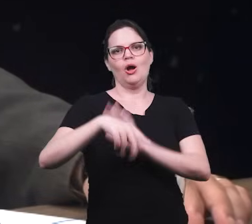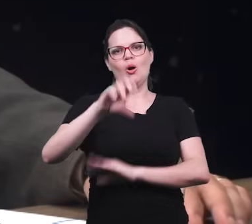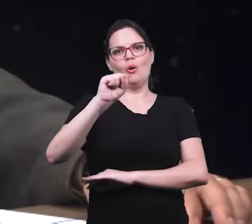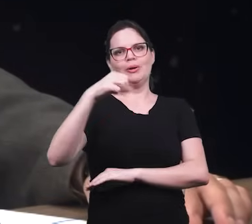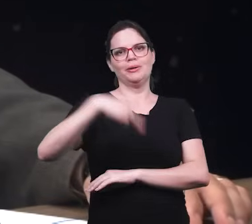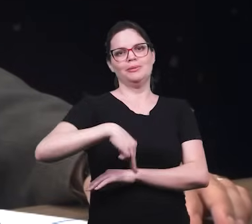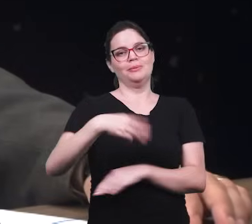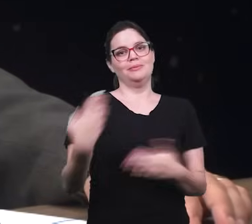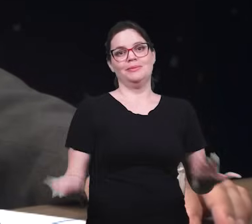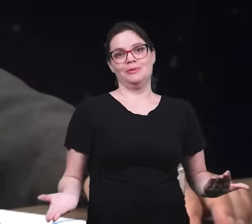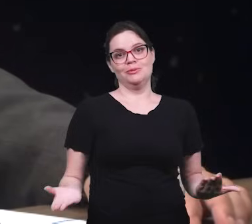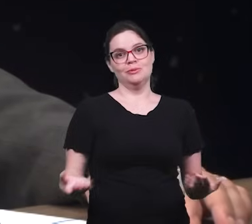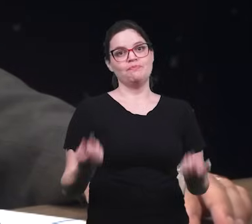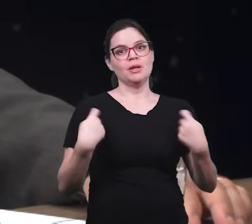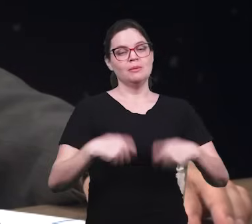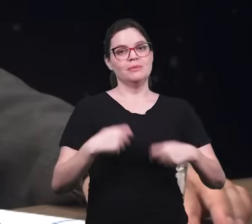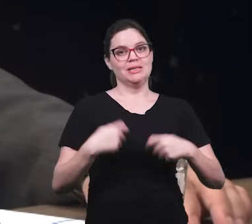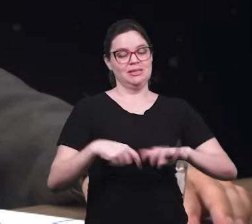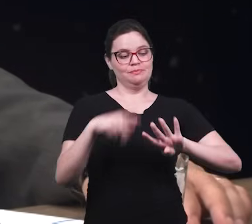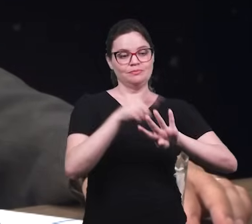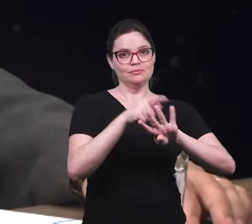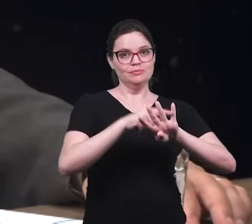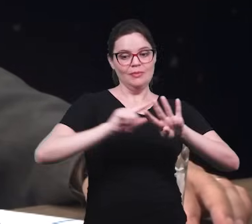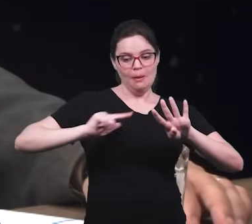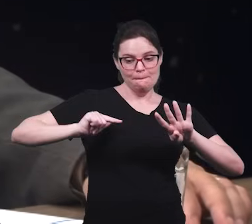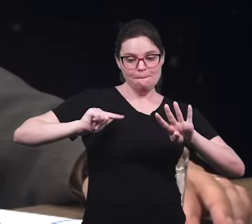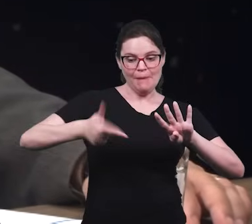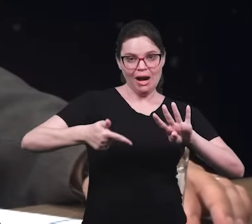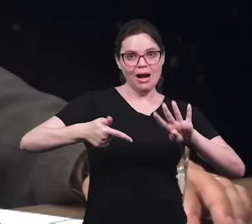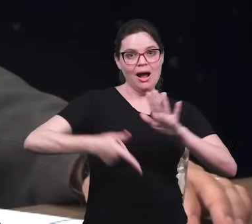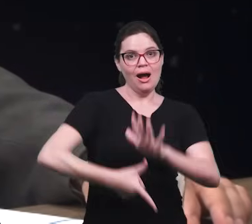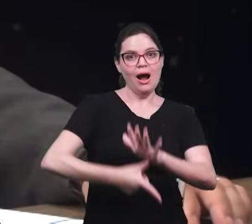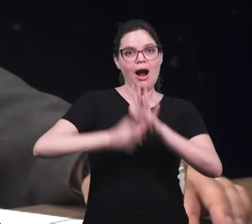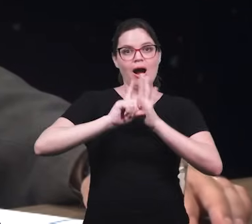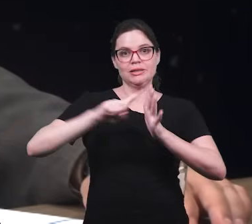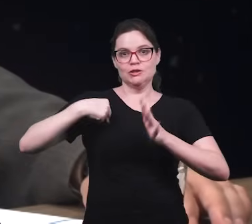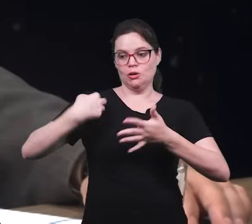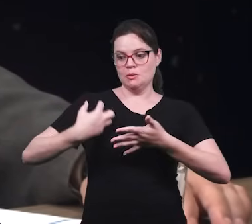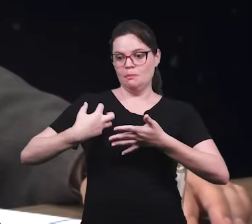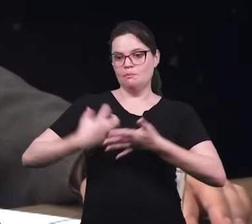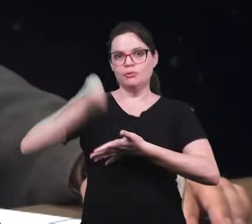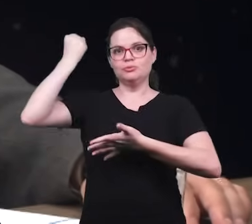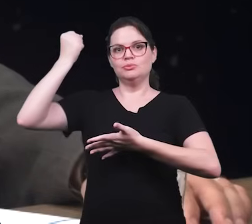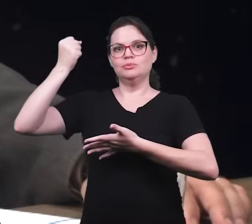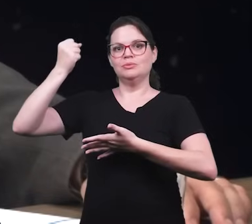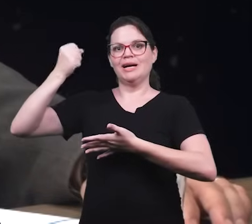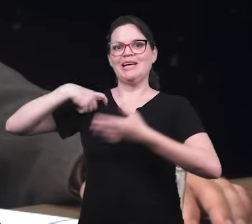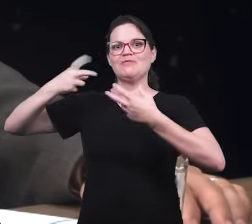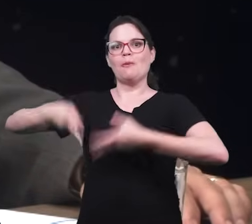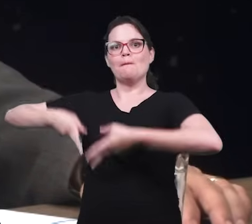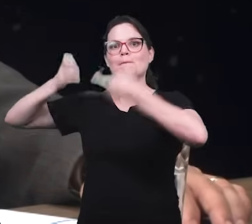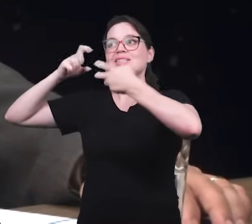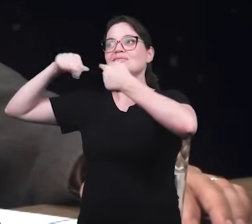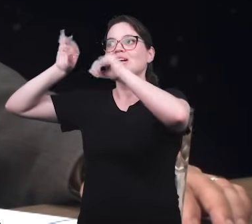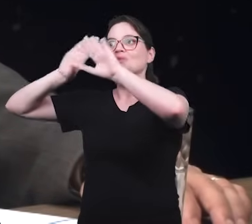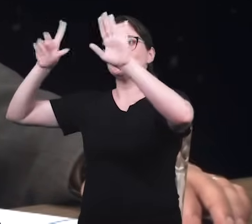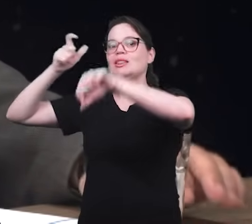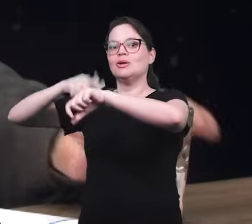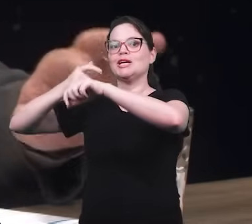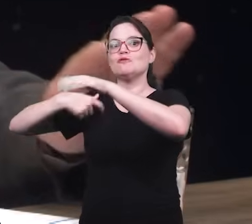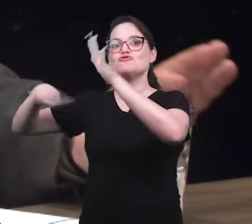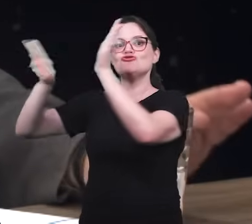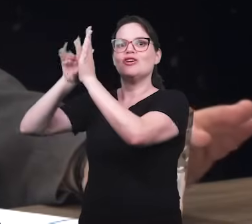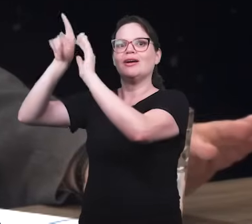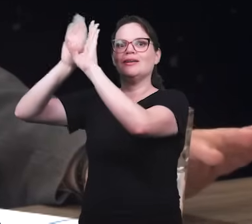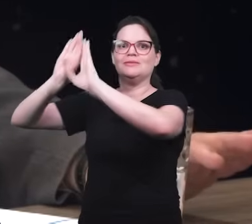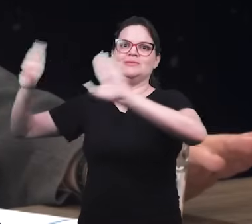criadora. O toque da quarta trombeta para nós temos que identificar pelo seu efeito na obra redentora, que é o quê?